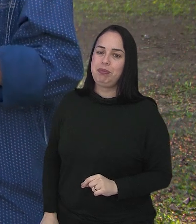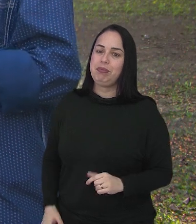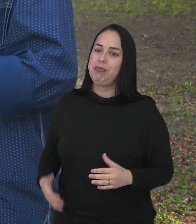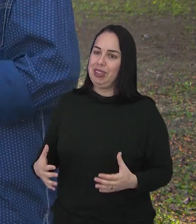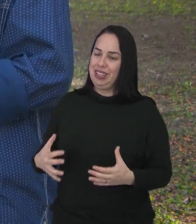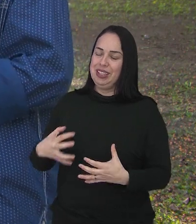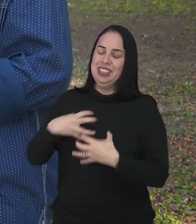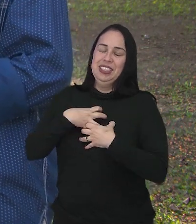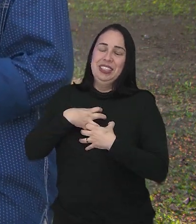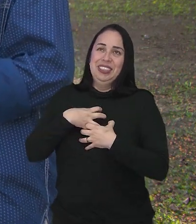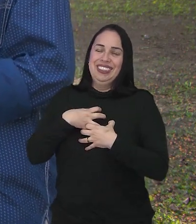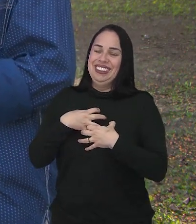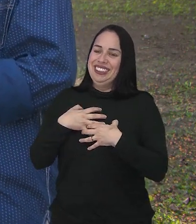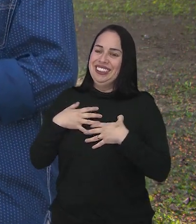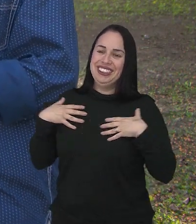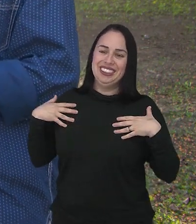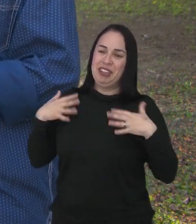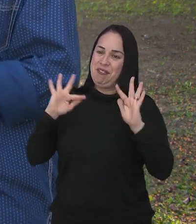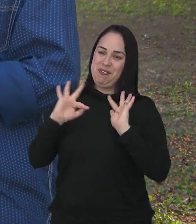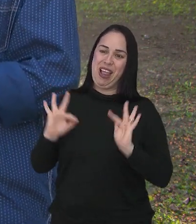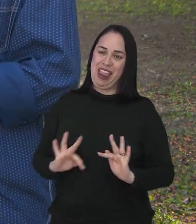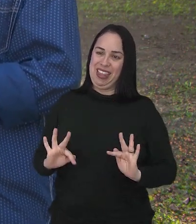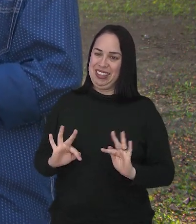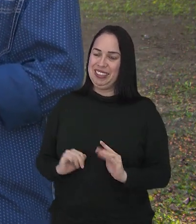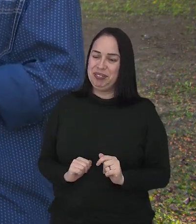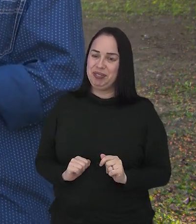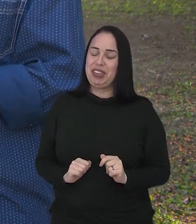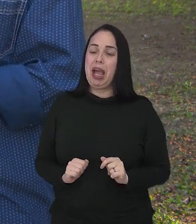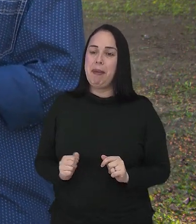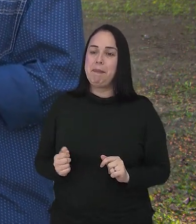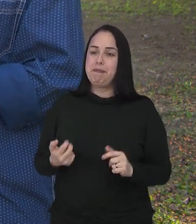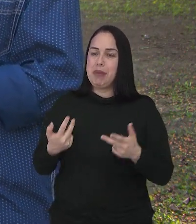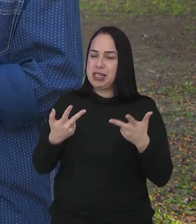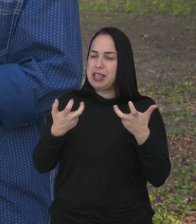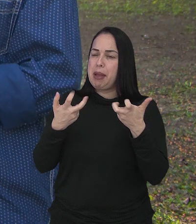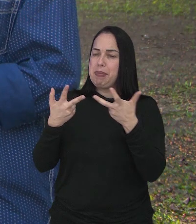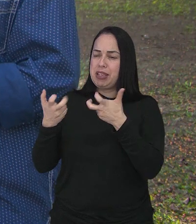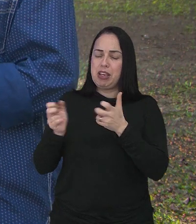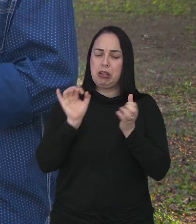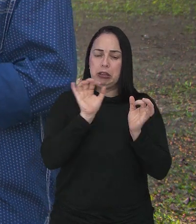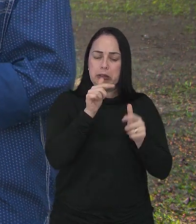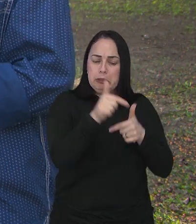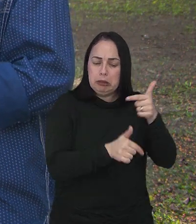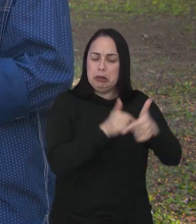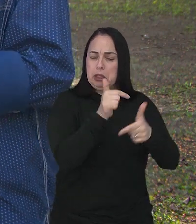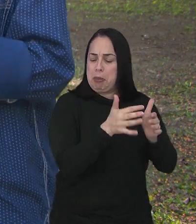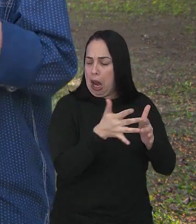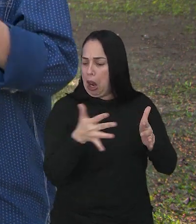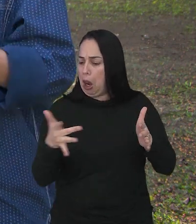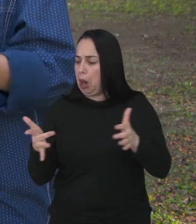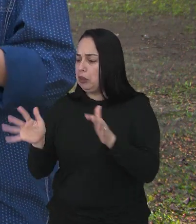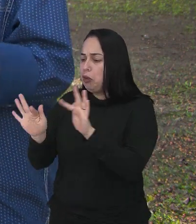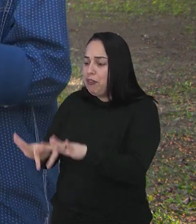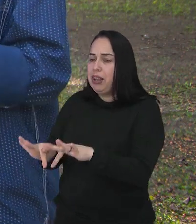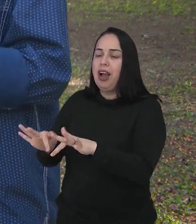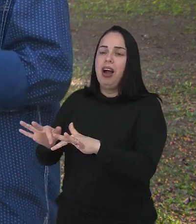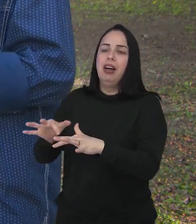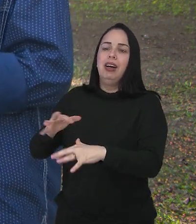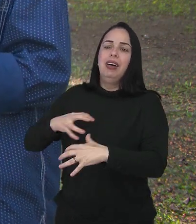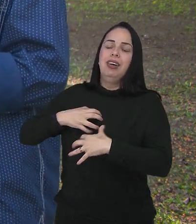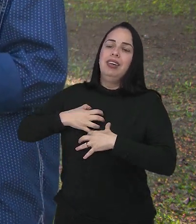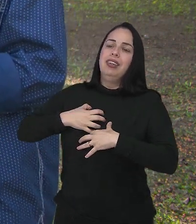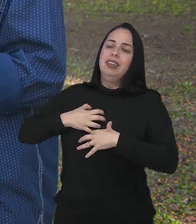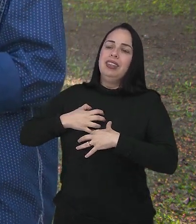Enche o coração. A gente fica muito feliz quando vê que o que a gente fez com tanto esforço, com tanto carinho,